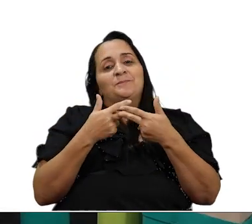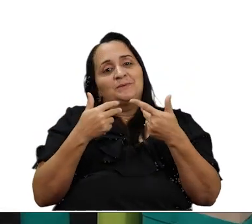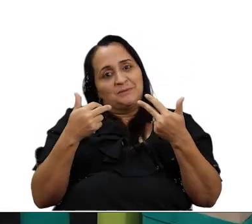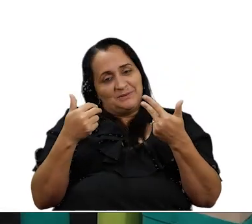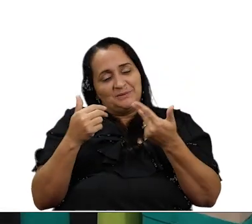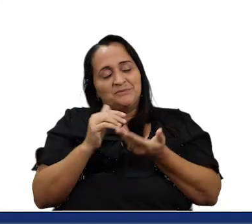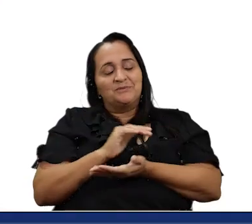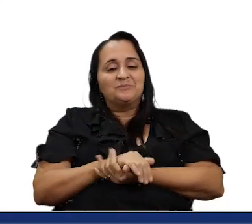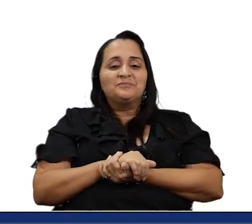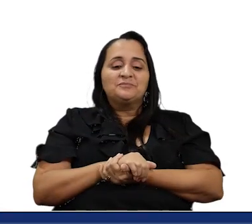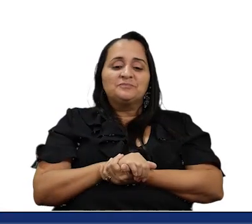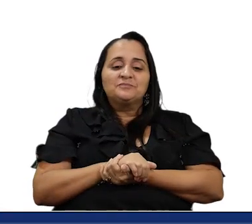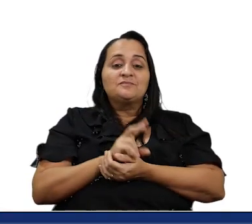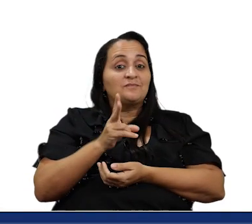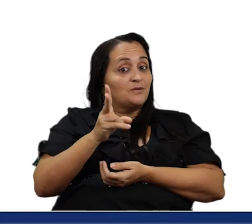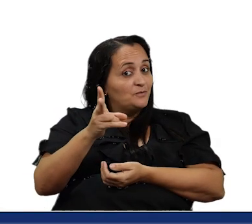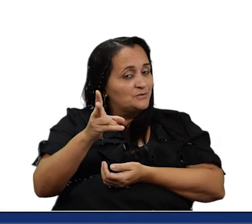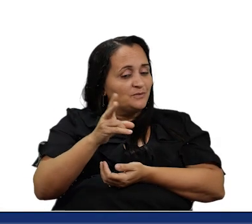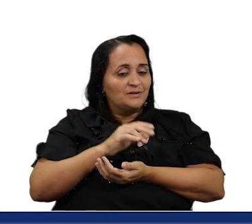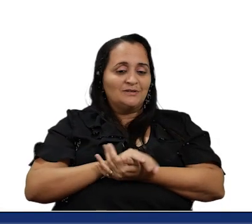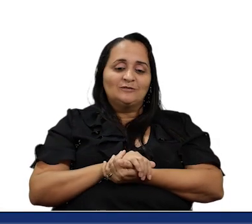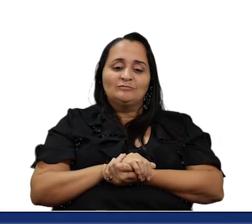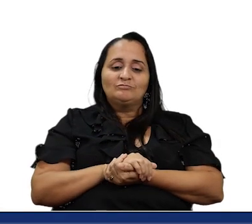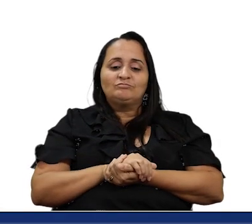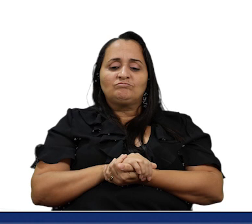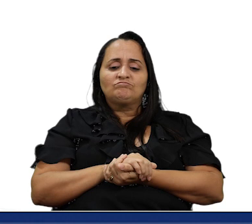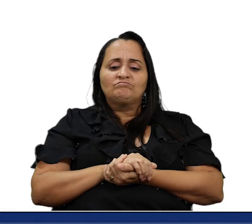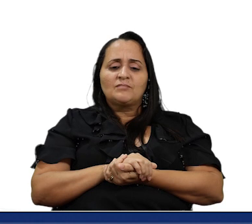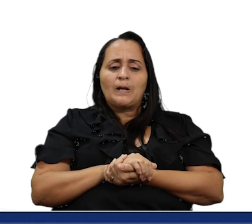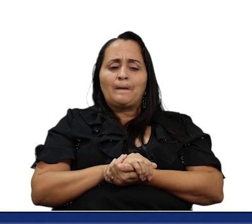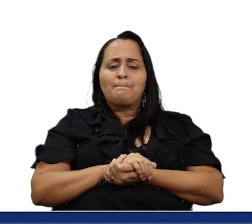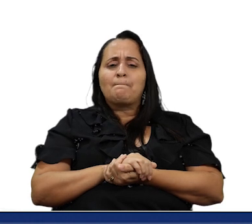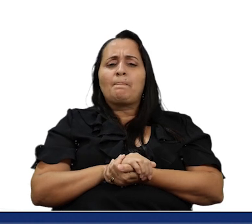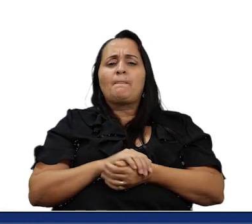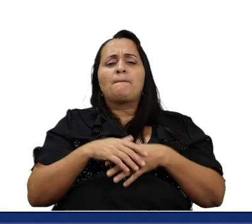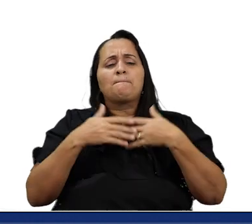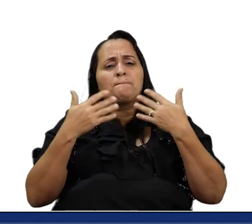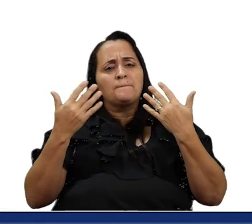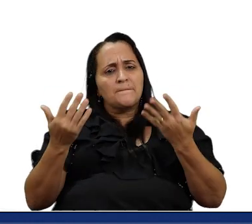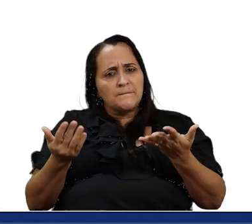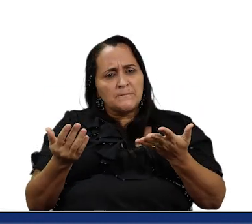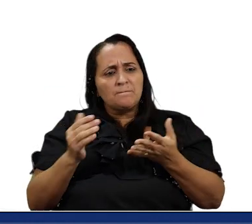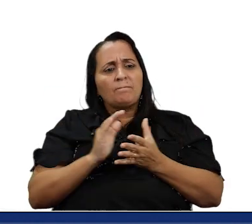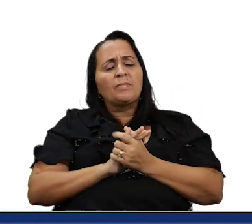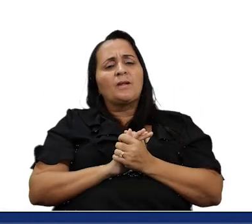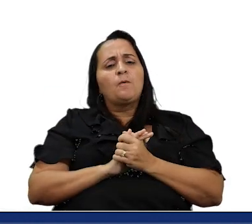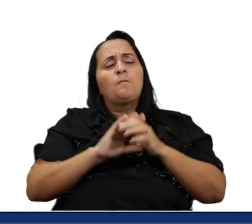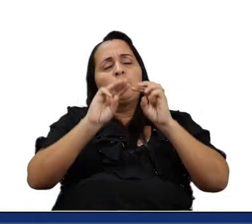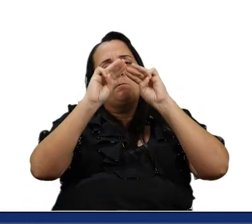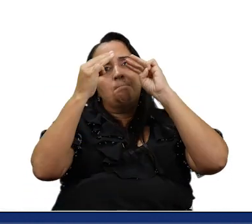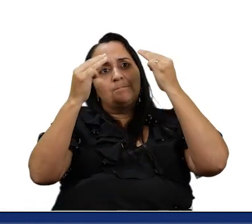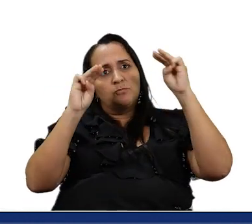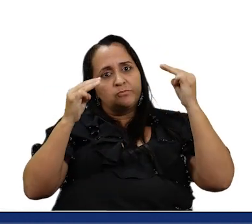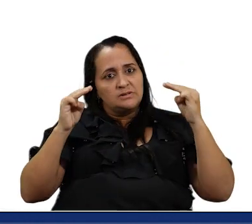Carnaval. Continuando a leitura. Por entre os 4 pavimentos do museu,